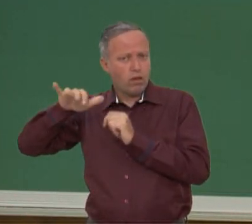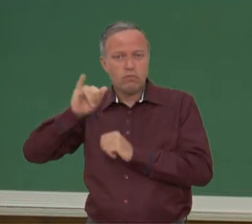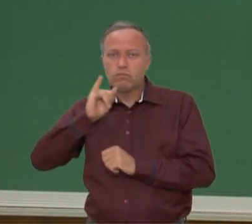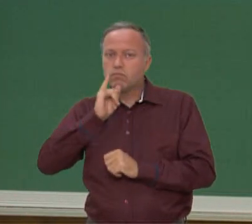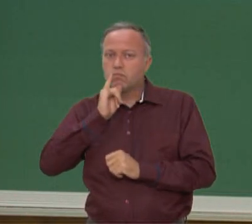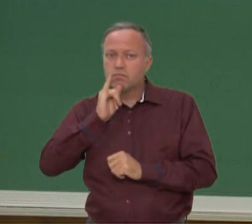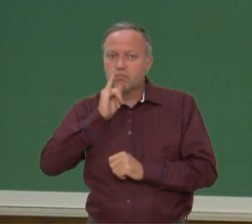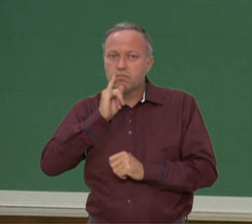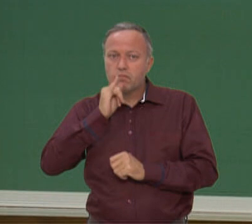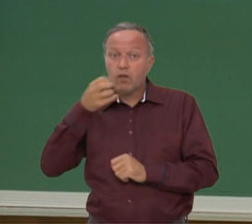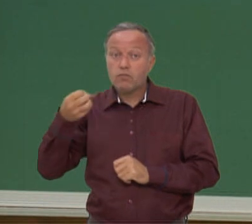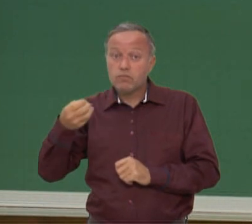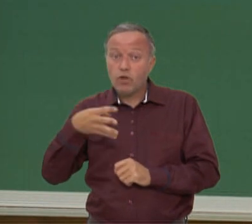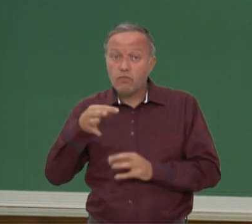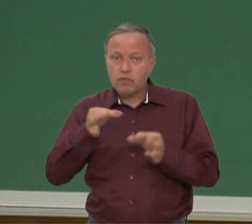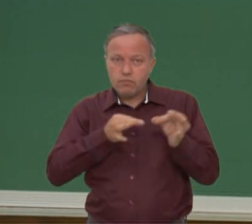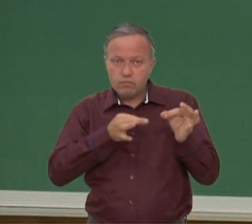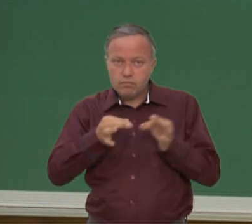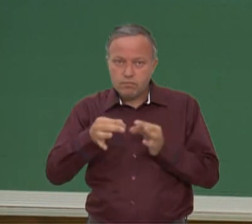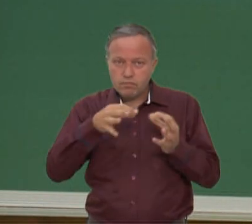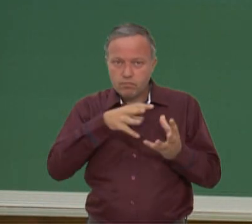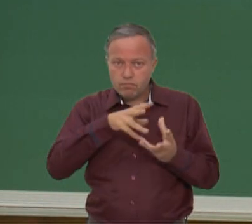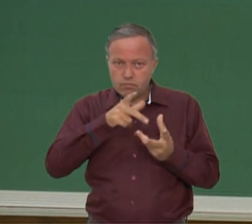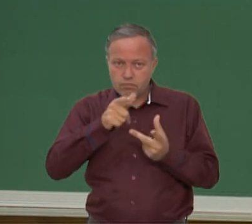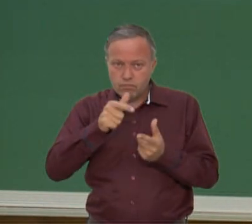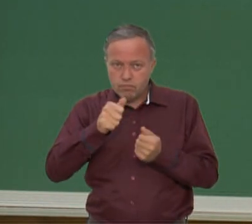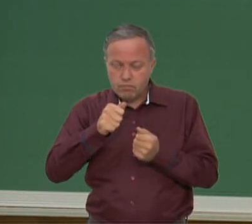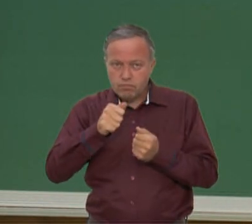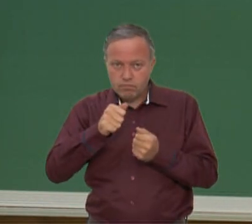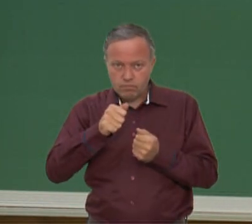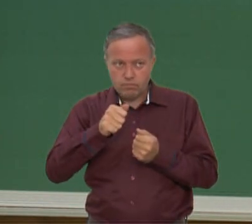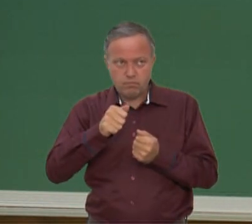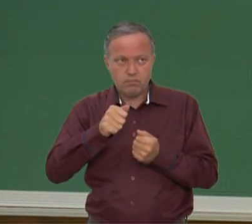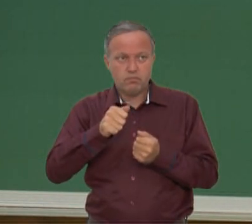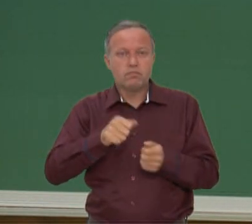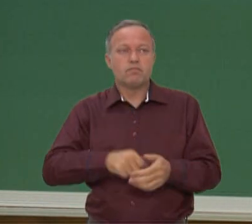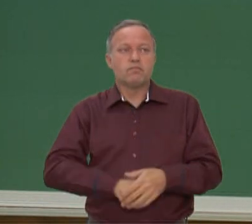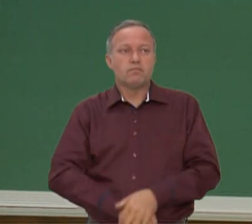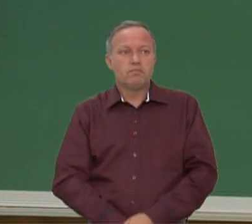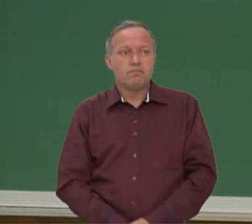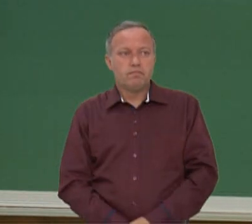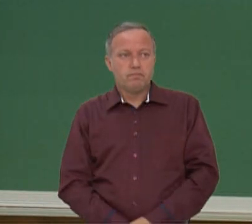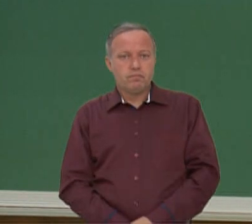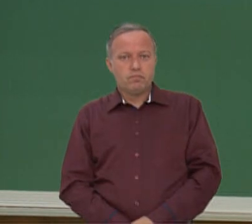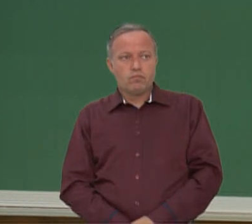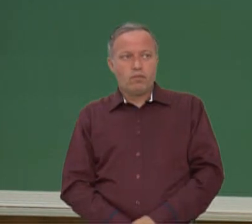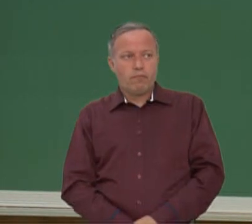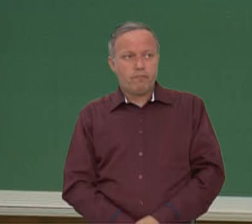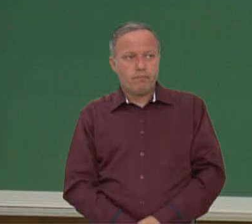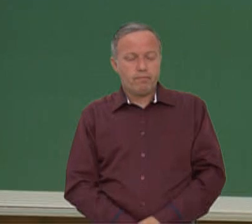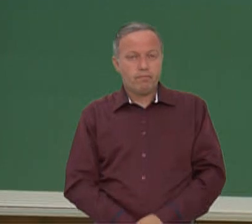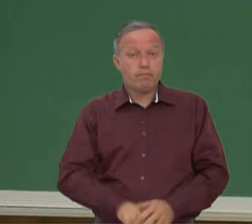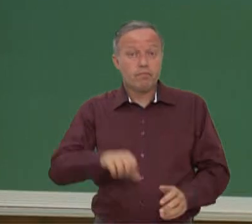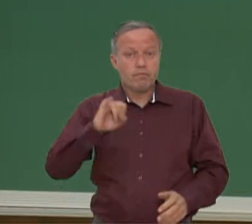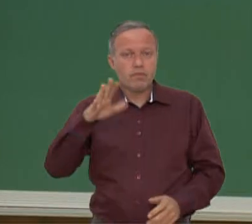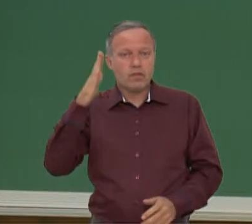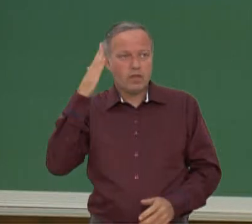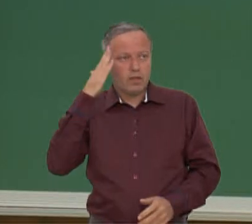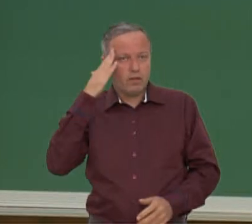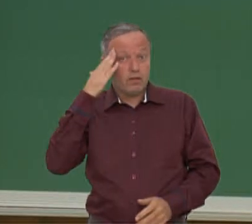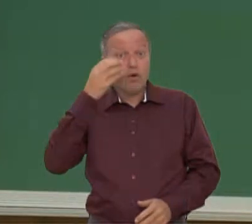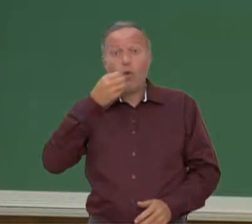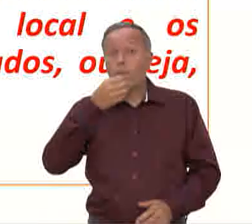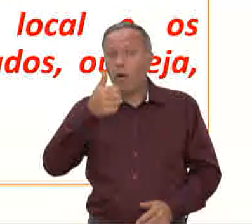exemplo aí da nova ordem mundial, é uma das características aí da nossa nova ordem mundial. Então, vamos lá. Se você pensou que